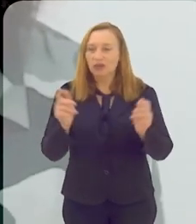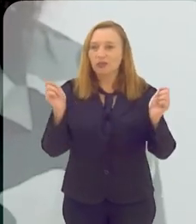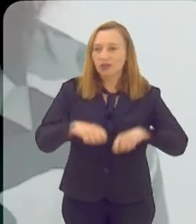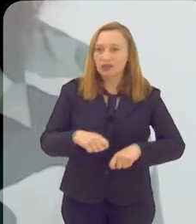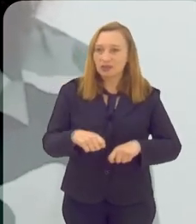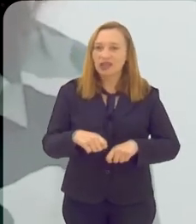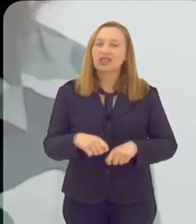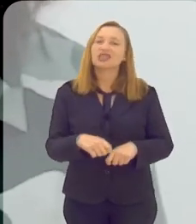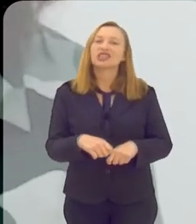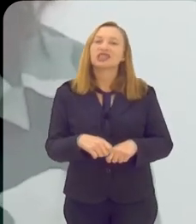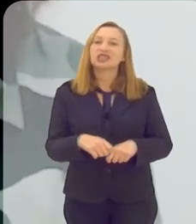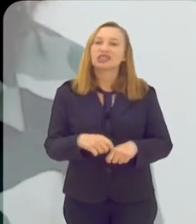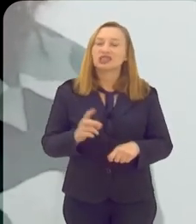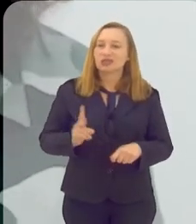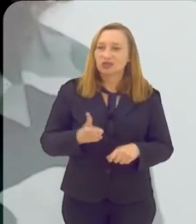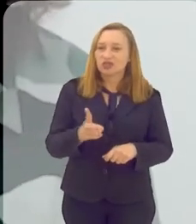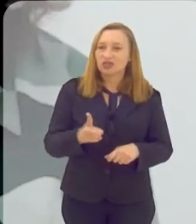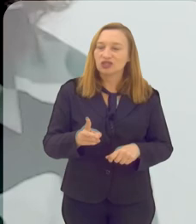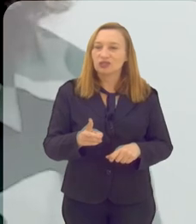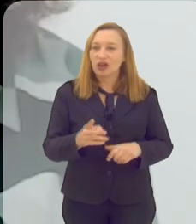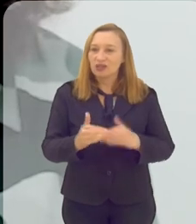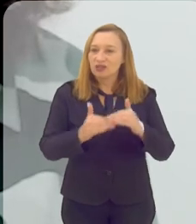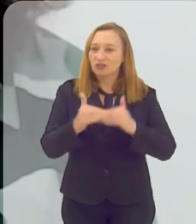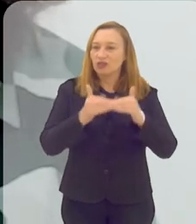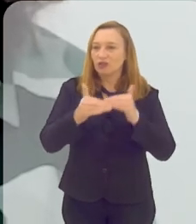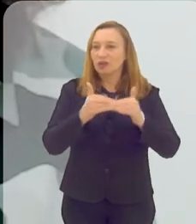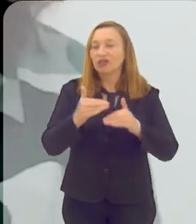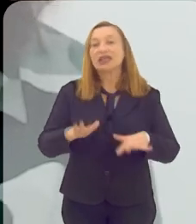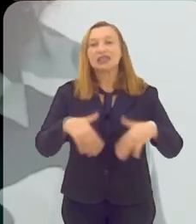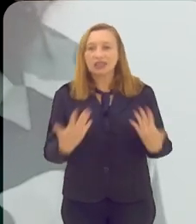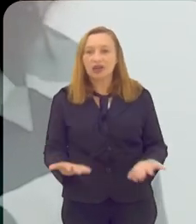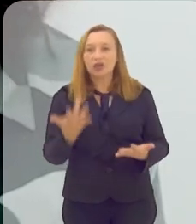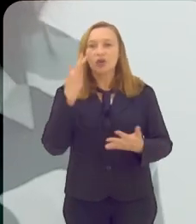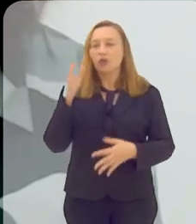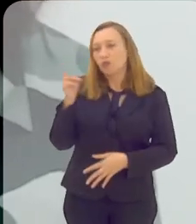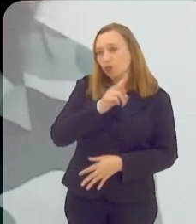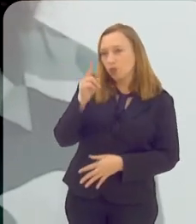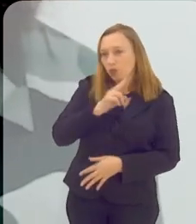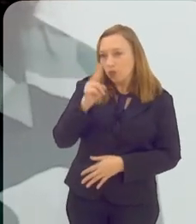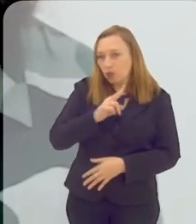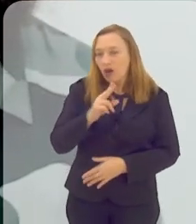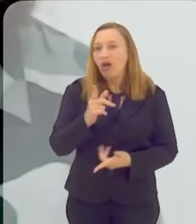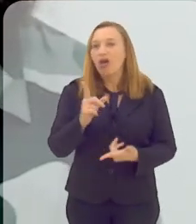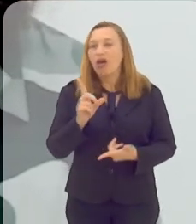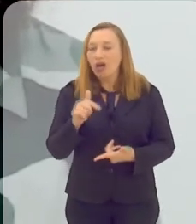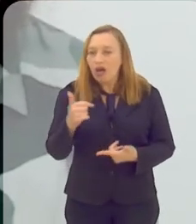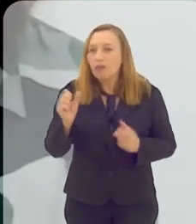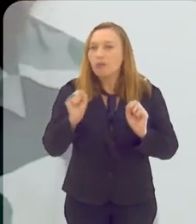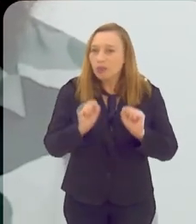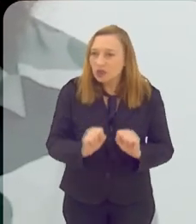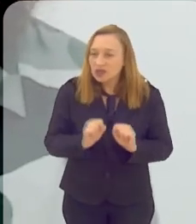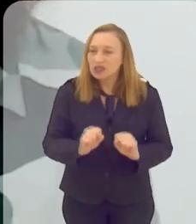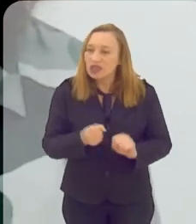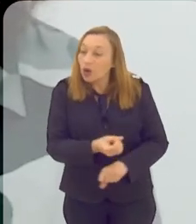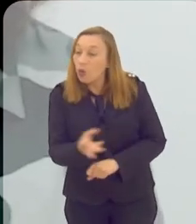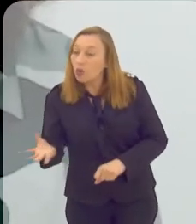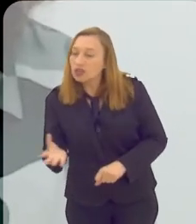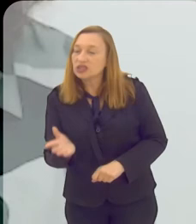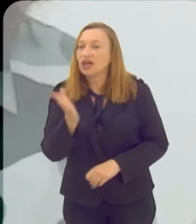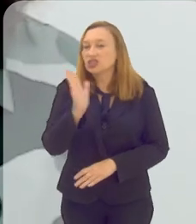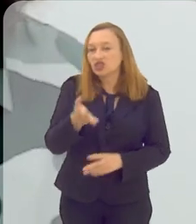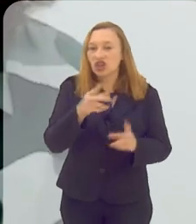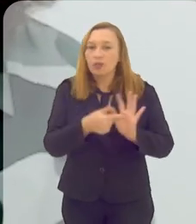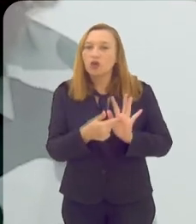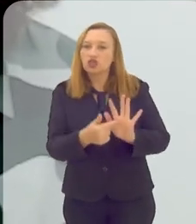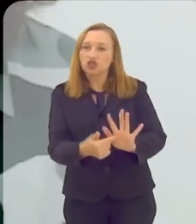do movimento e a possibilidade de manter essa roda girando. Então, acho que a aceleração ela é possível